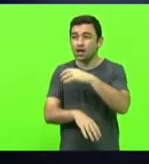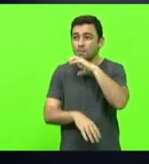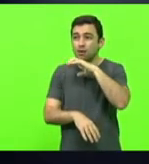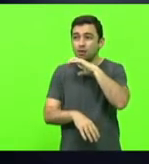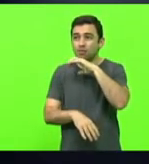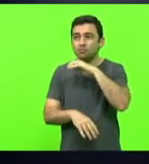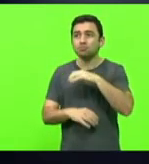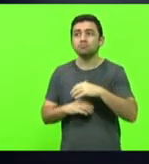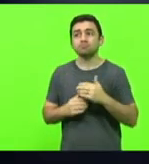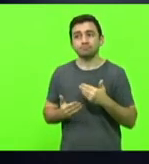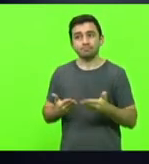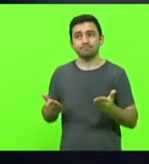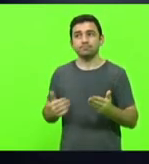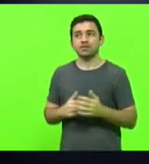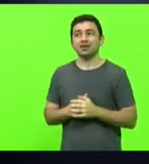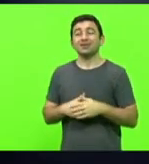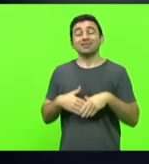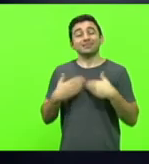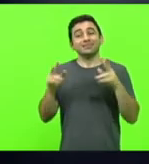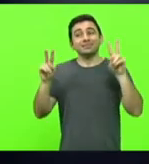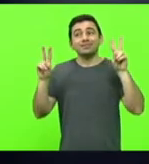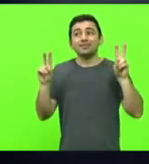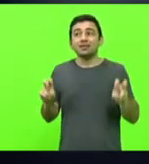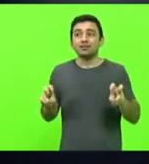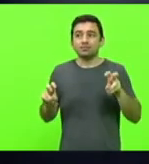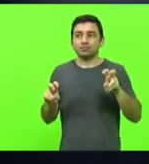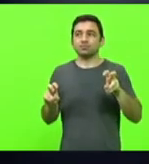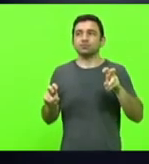grande questão dessa temática é como